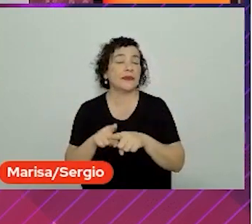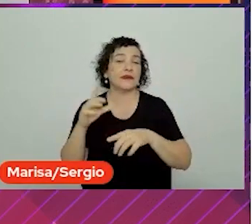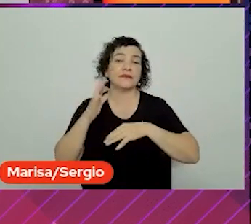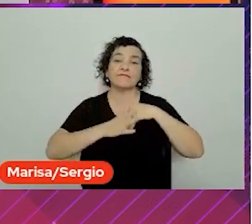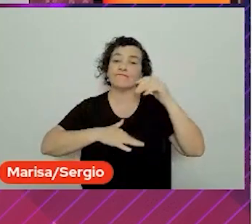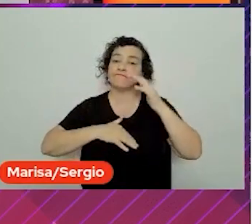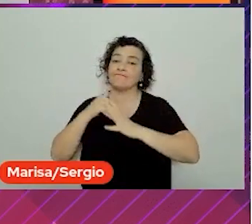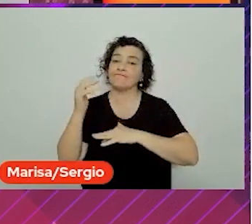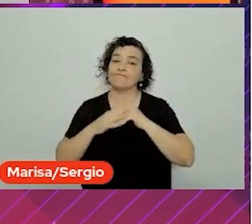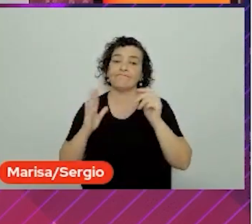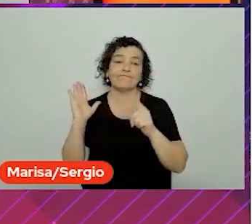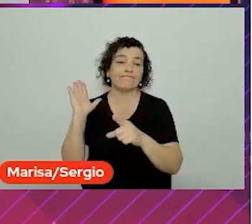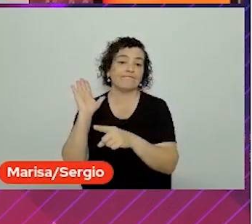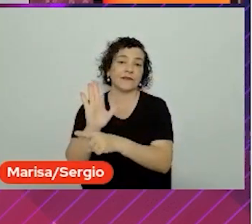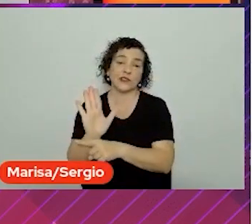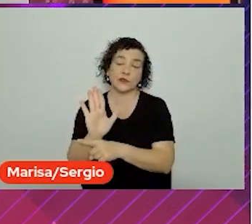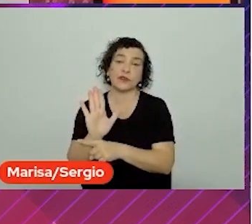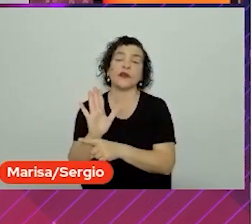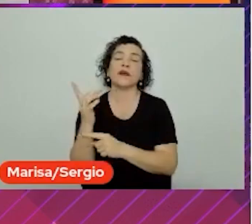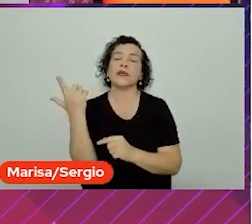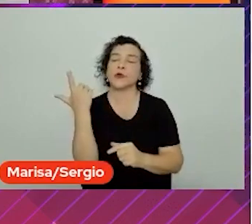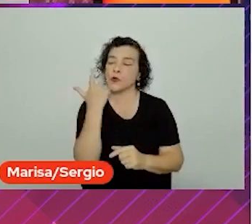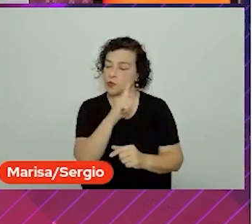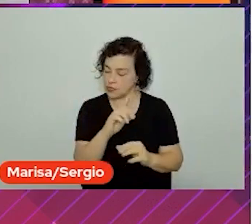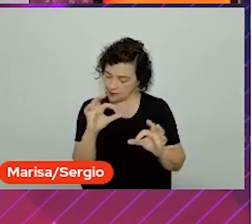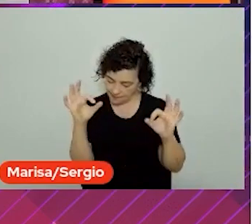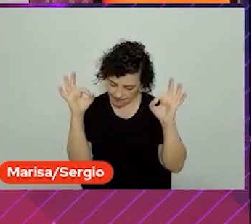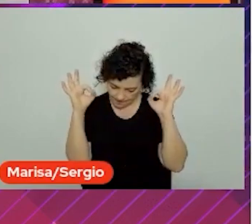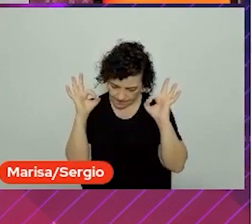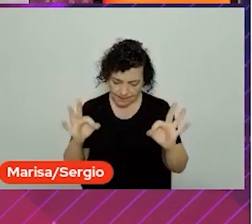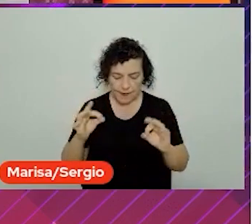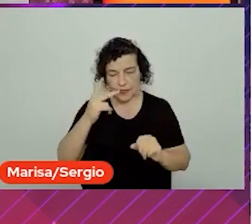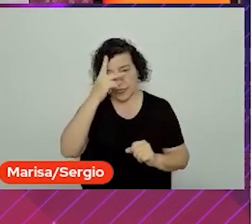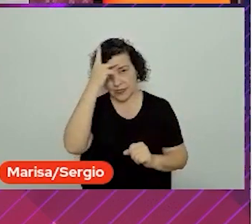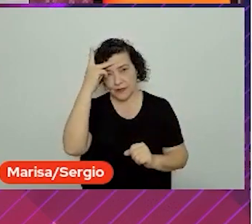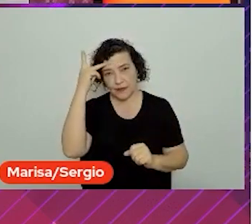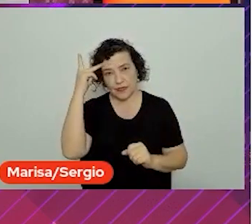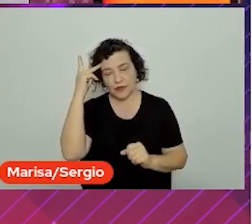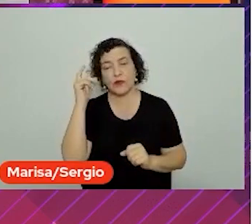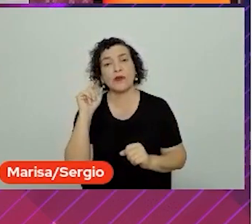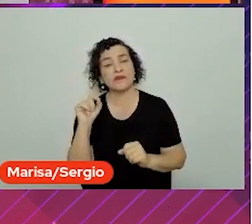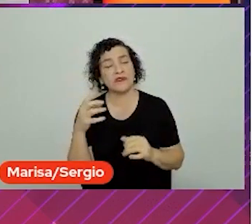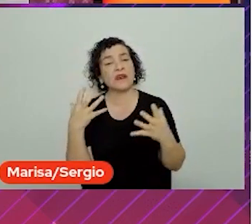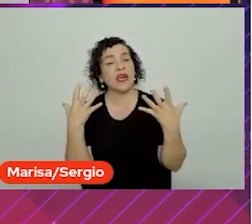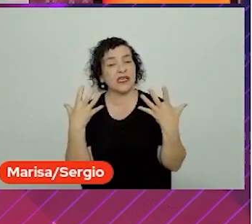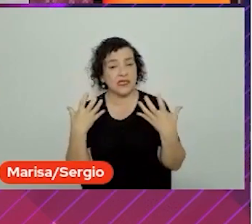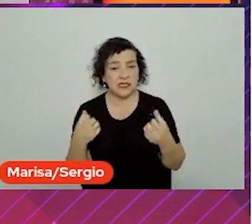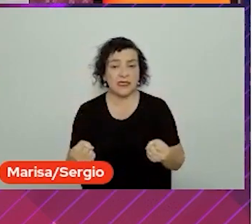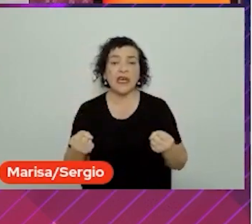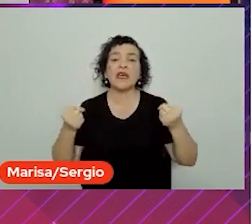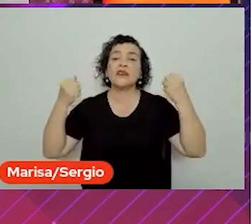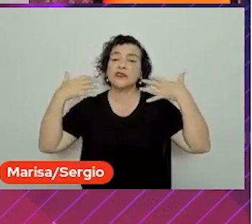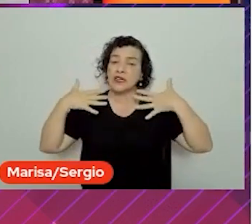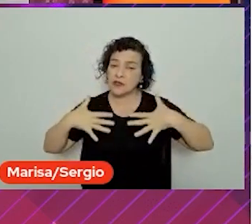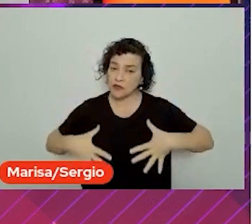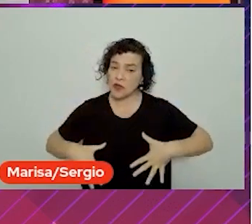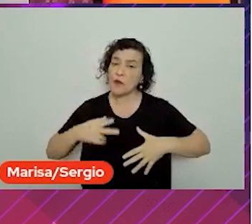trazer. E aí você vai conseguir fazer com que as pessoas elas se tornem menos resistentes naquilo que você está